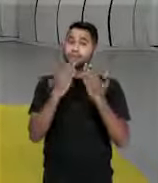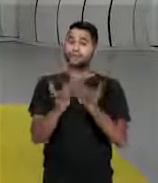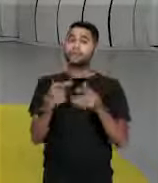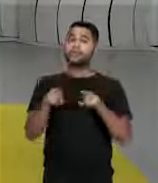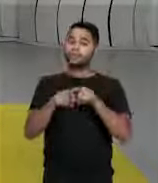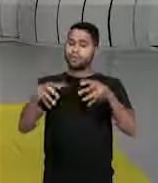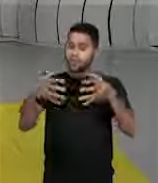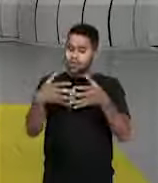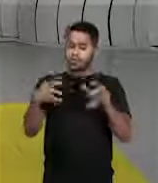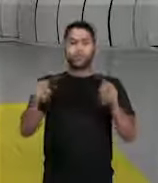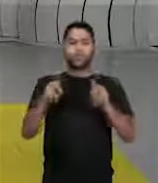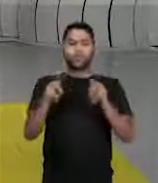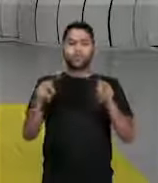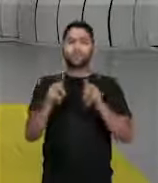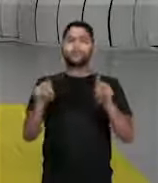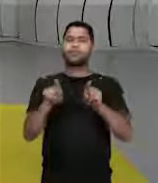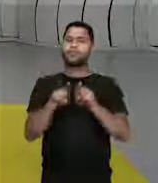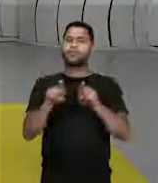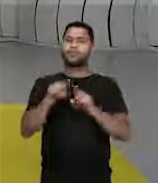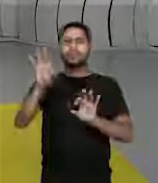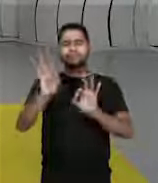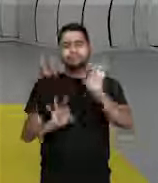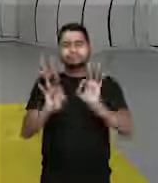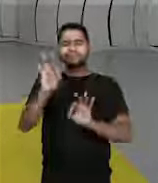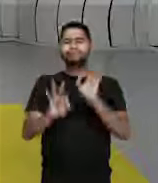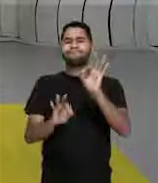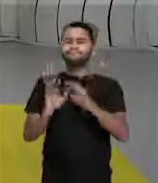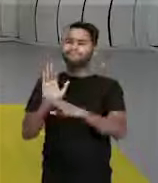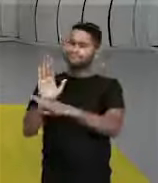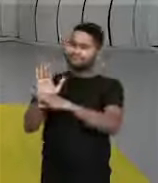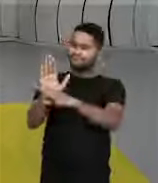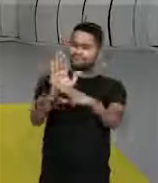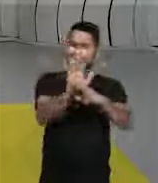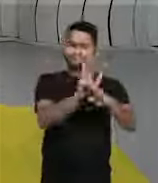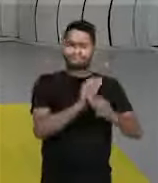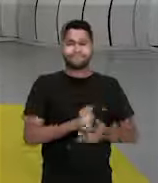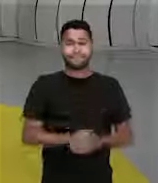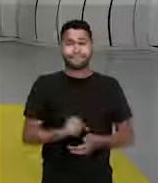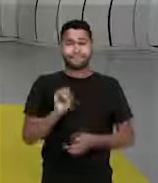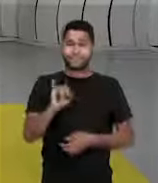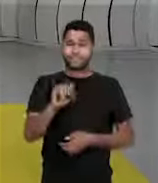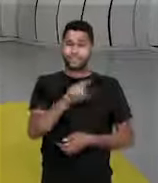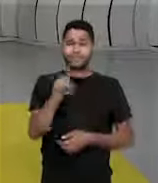equipe de professores que está preparada para te auxiliar,